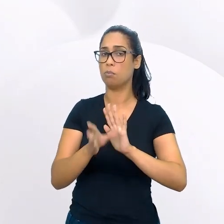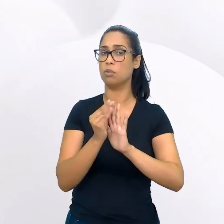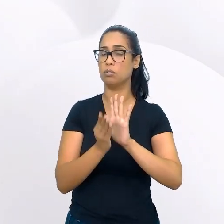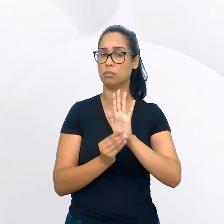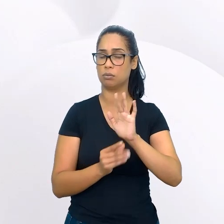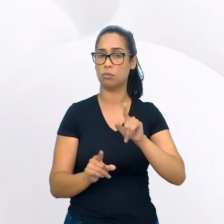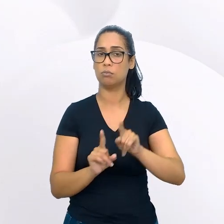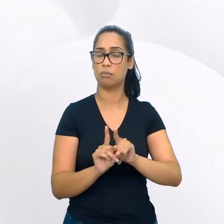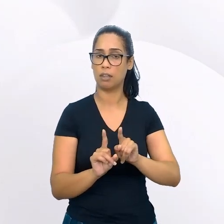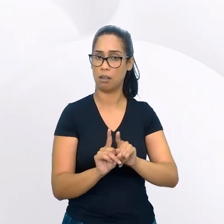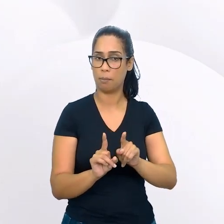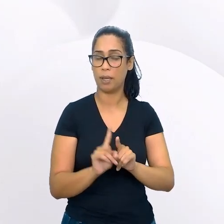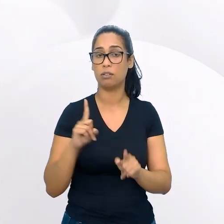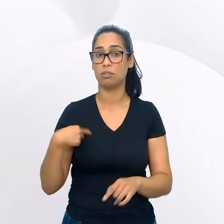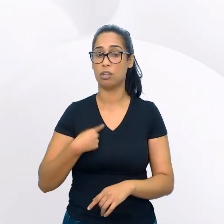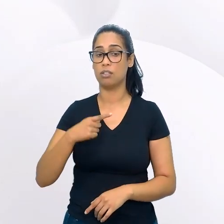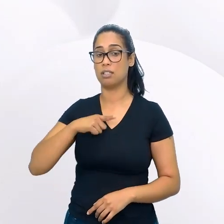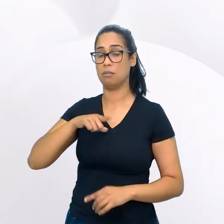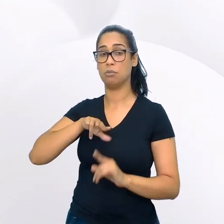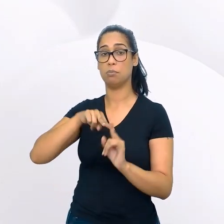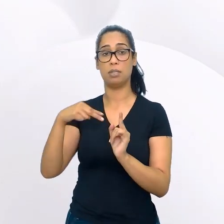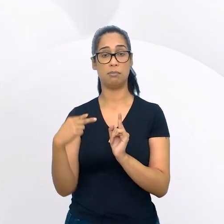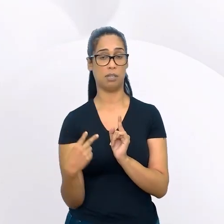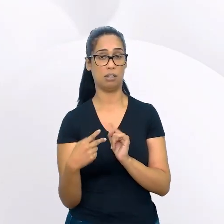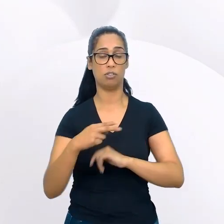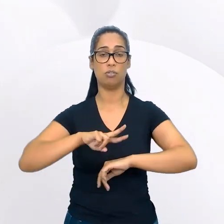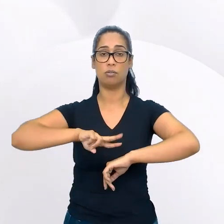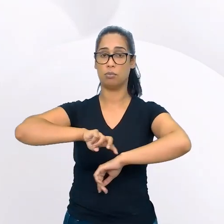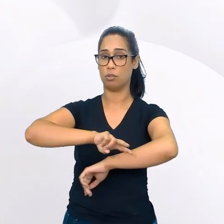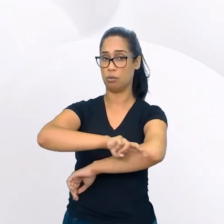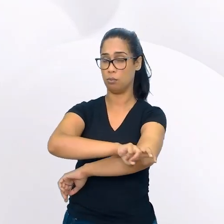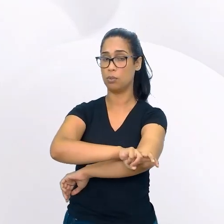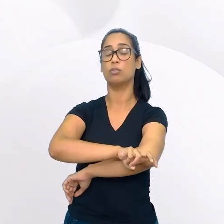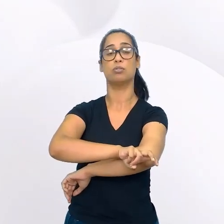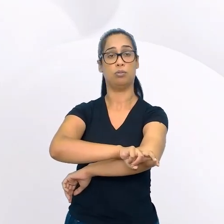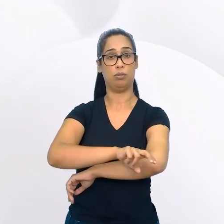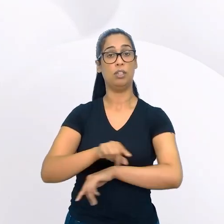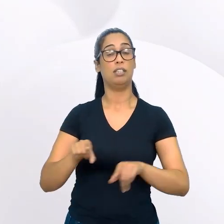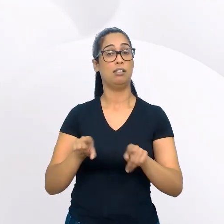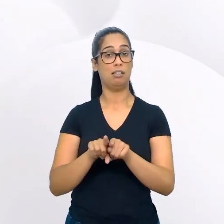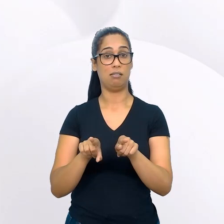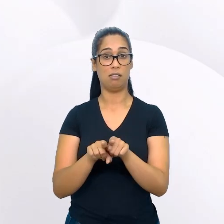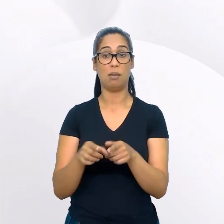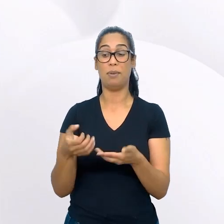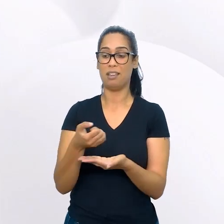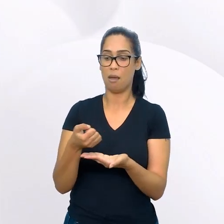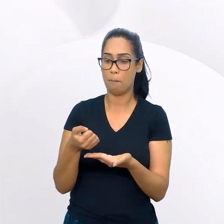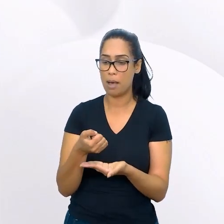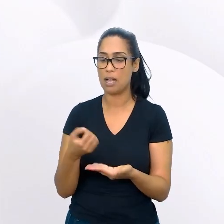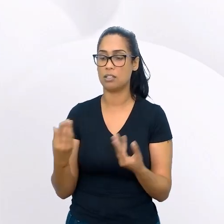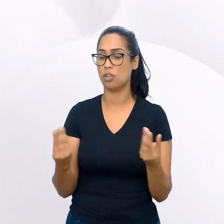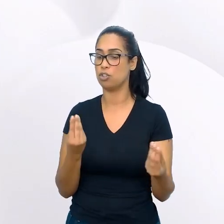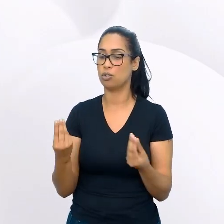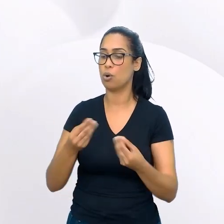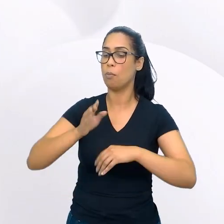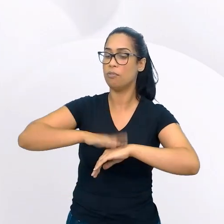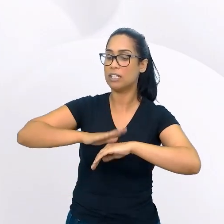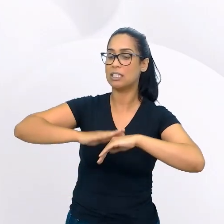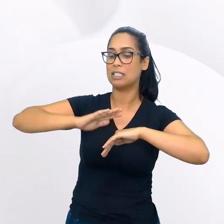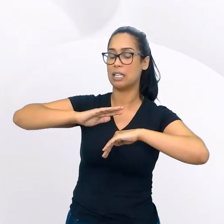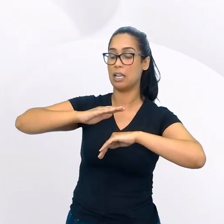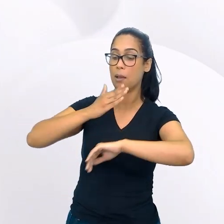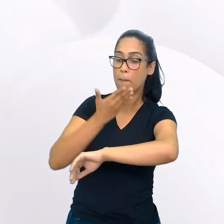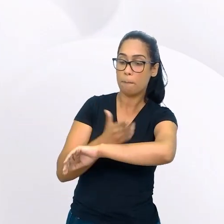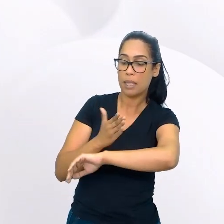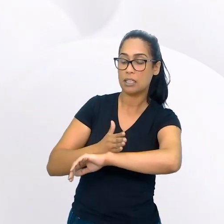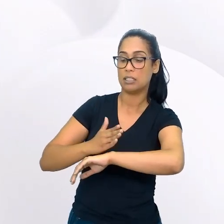a gente retoma essa perspectiva epistemológica né porque a construção desse desse percurso é importante né de